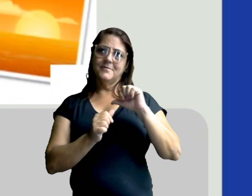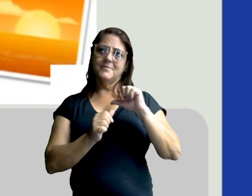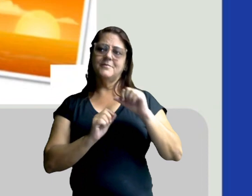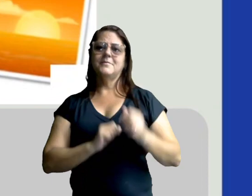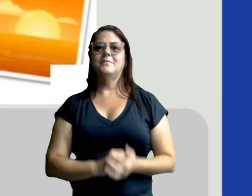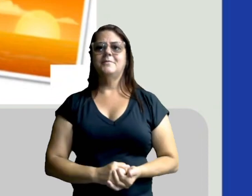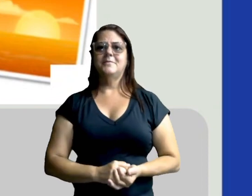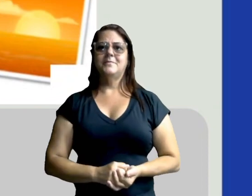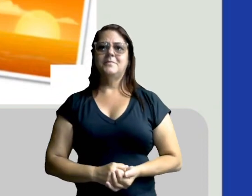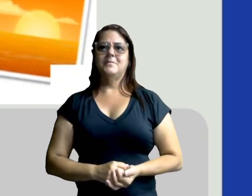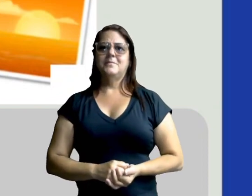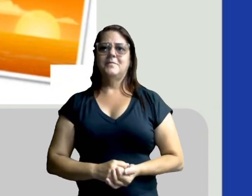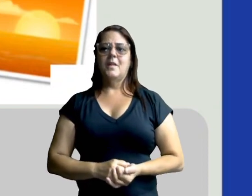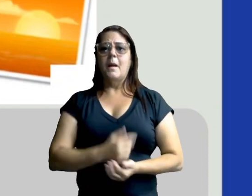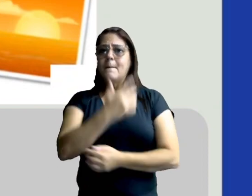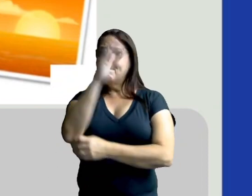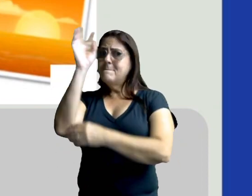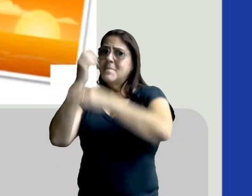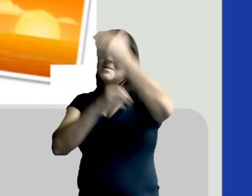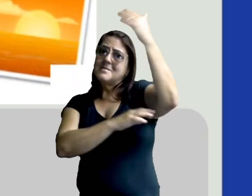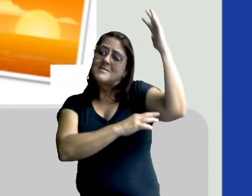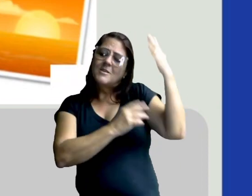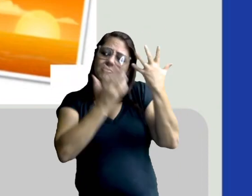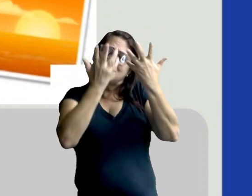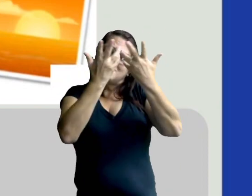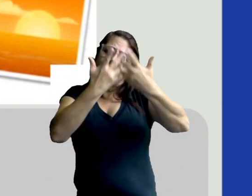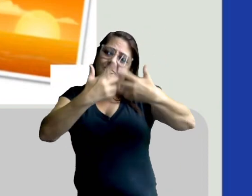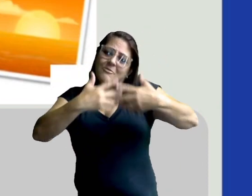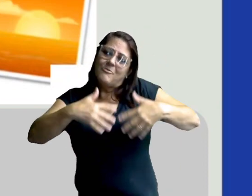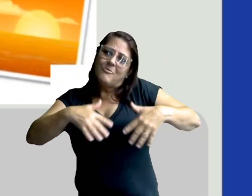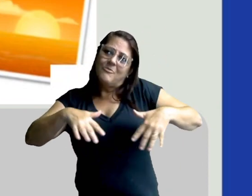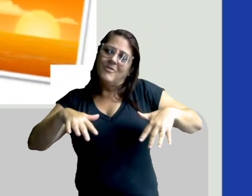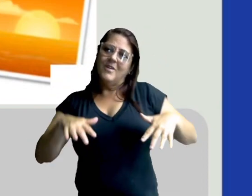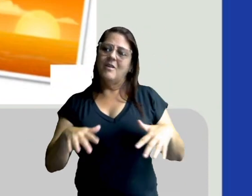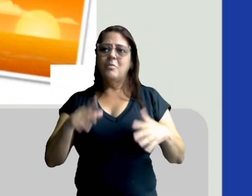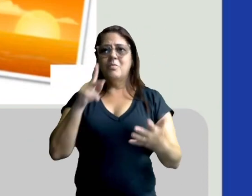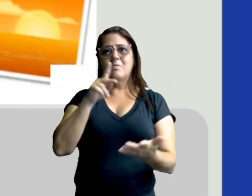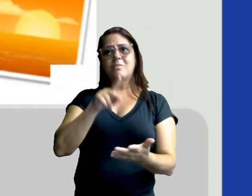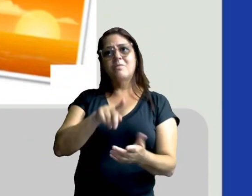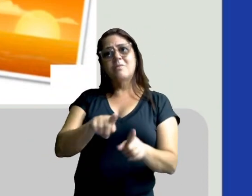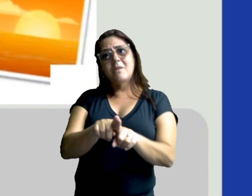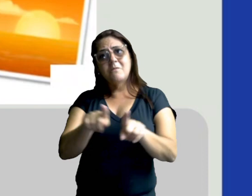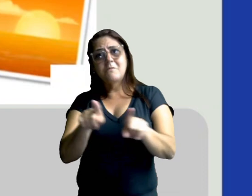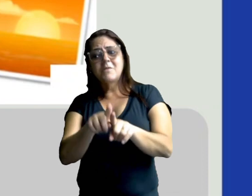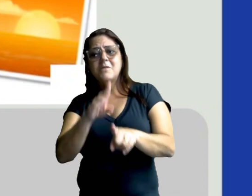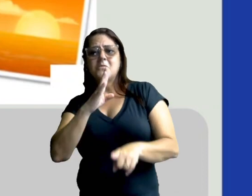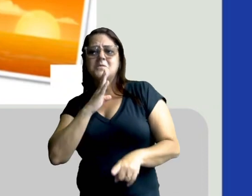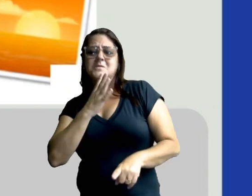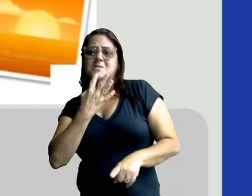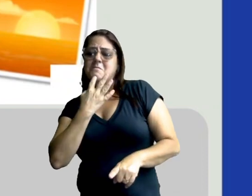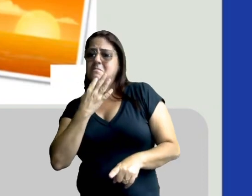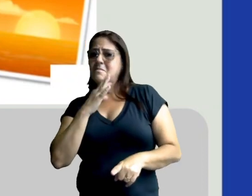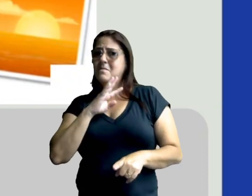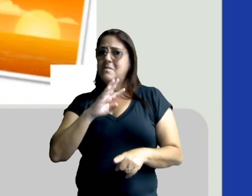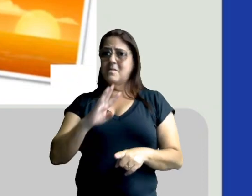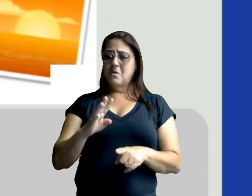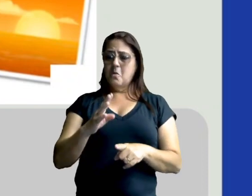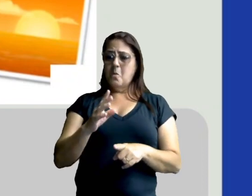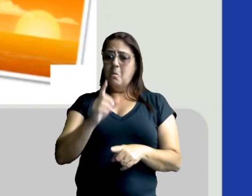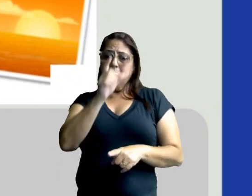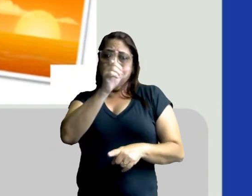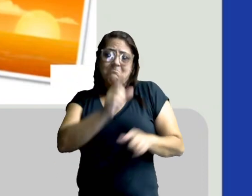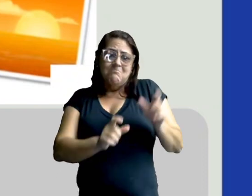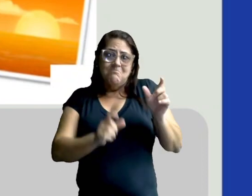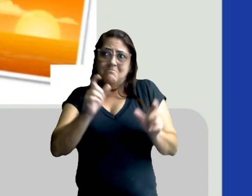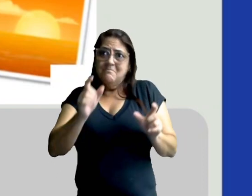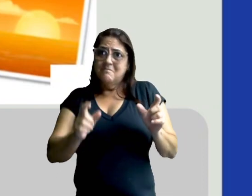modificada. A paisagem natural, também conhecida como não humanizada,